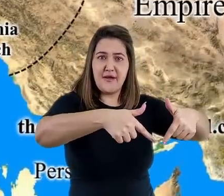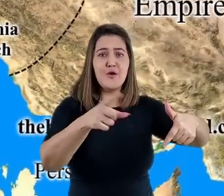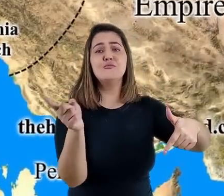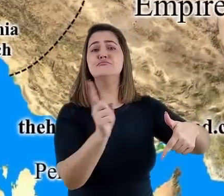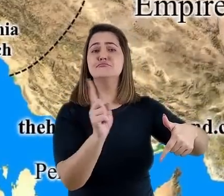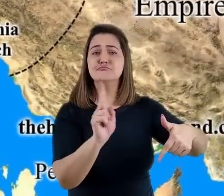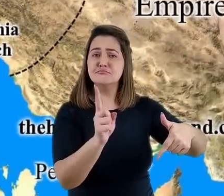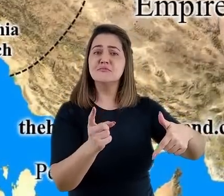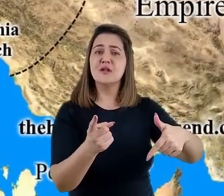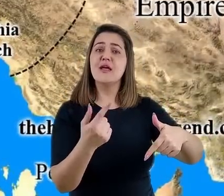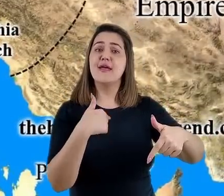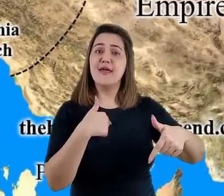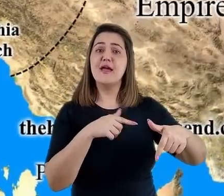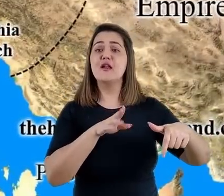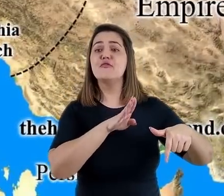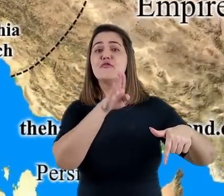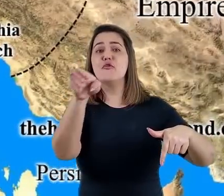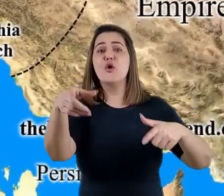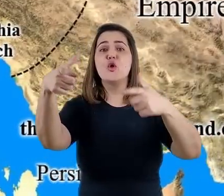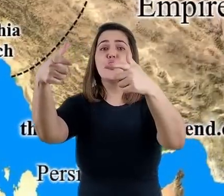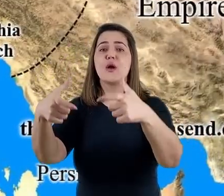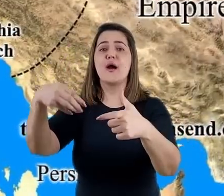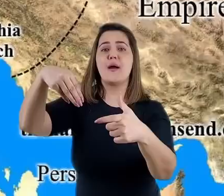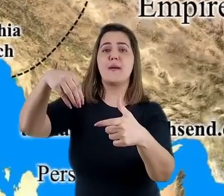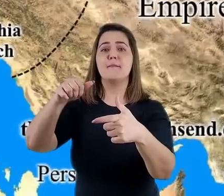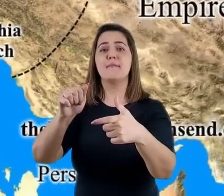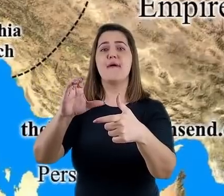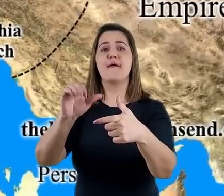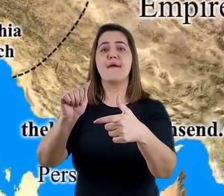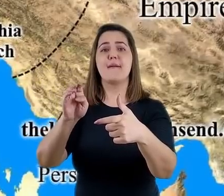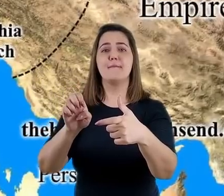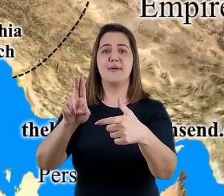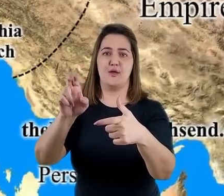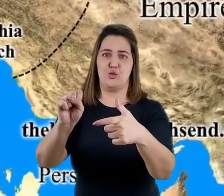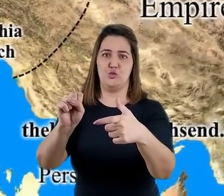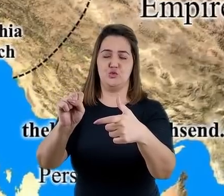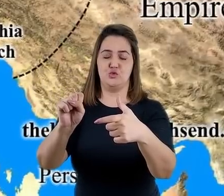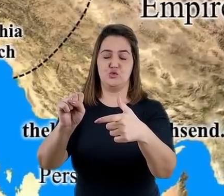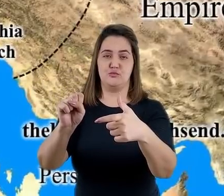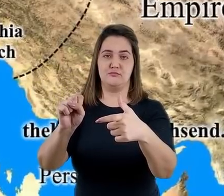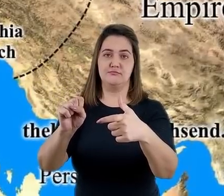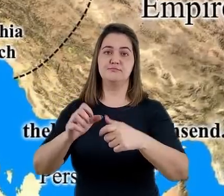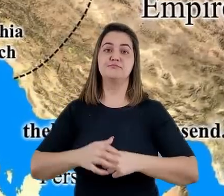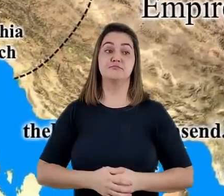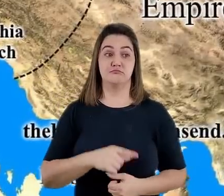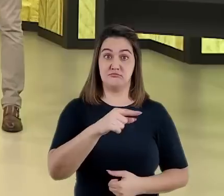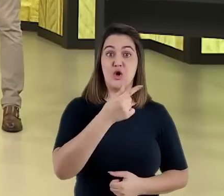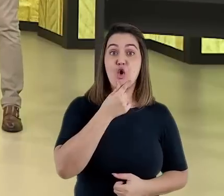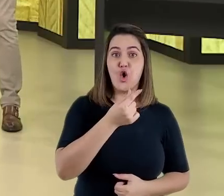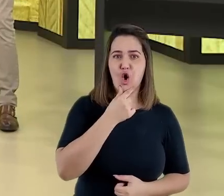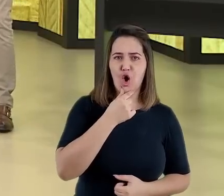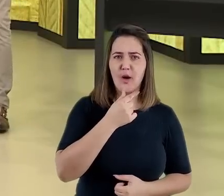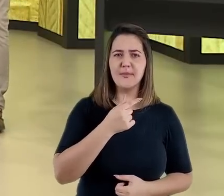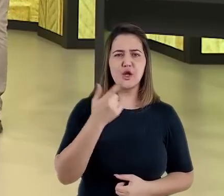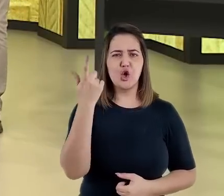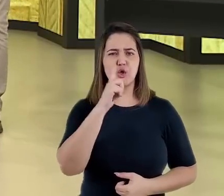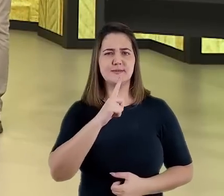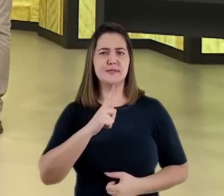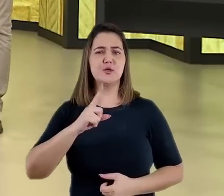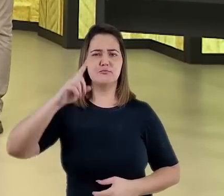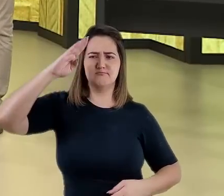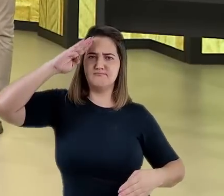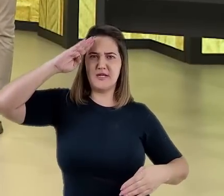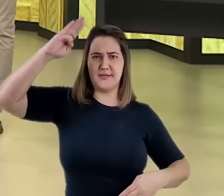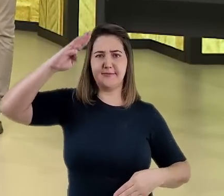desde o início do seu reinado e a perdeu para os macabeus antes que o seu governo terminasse. Antíoco